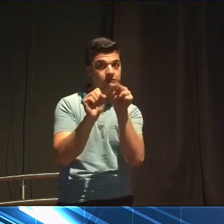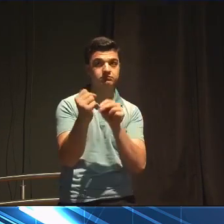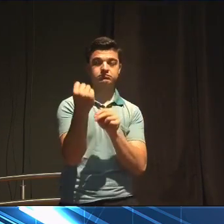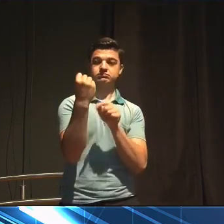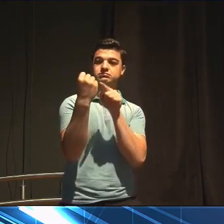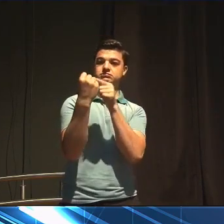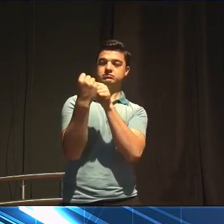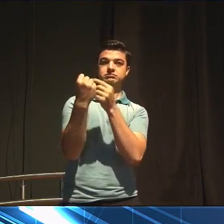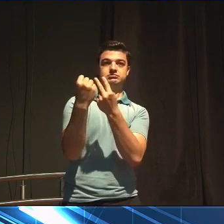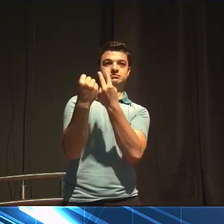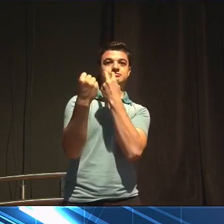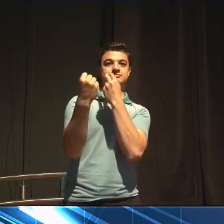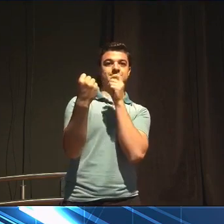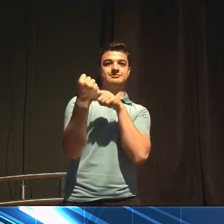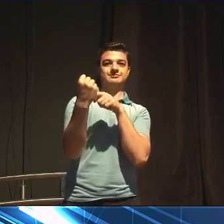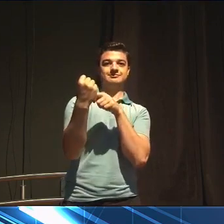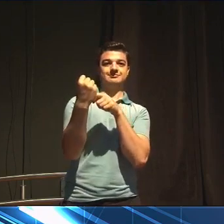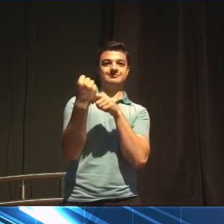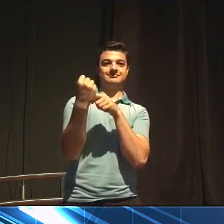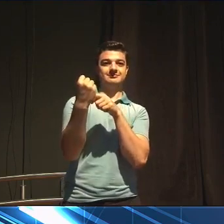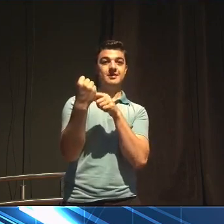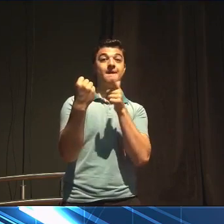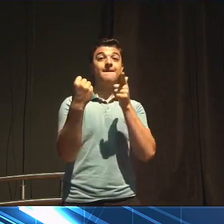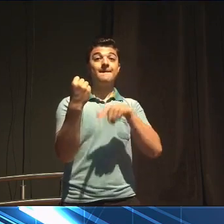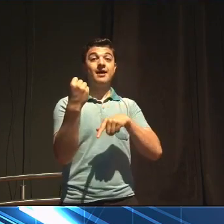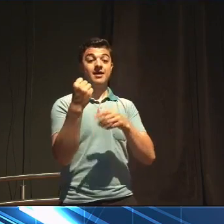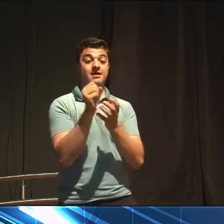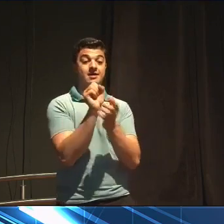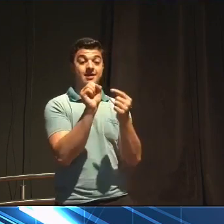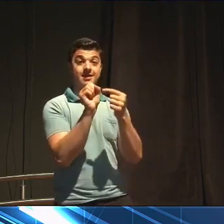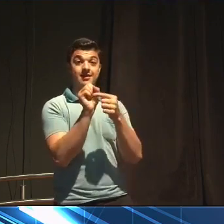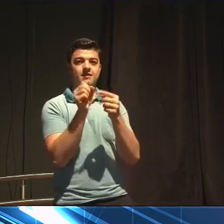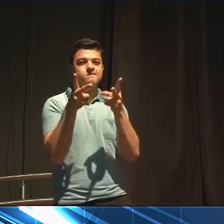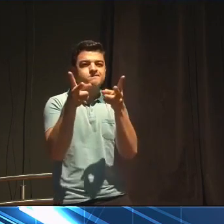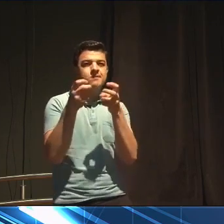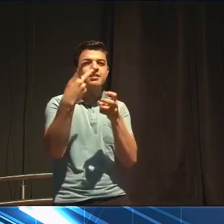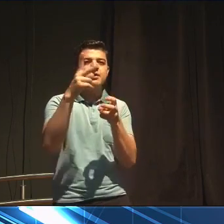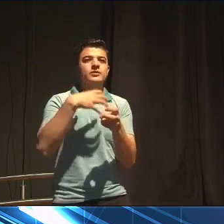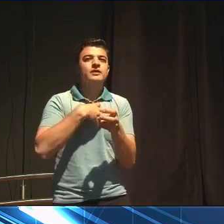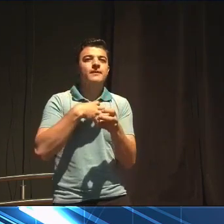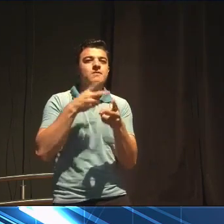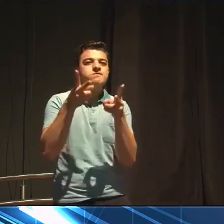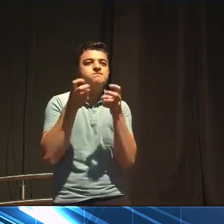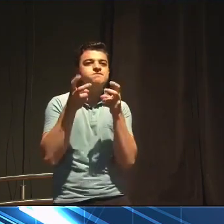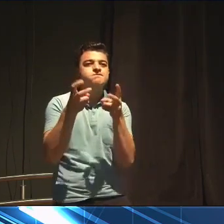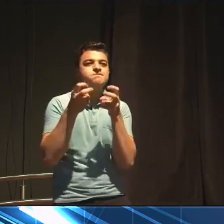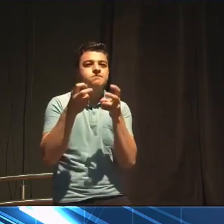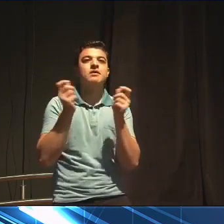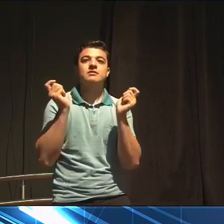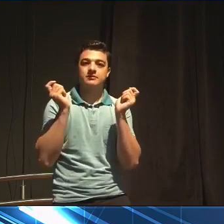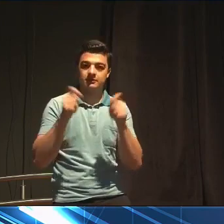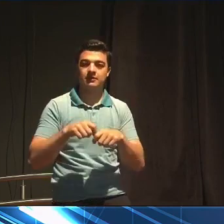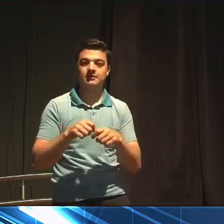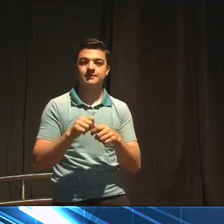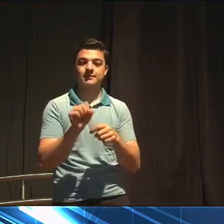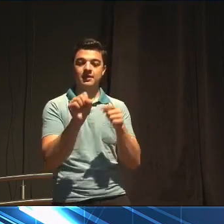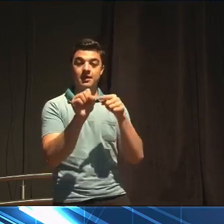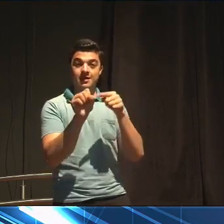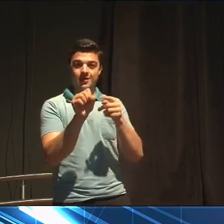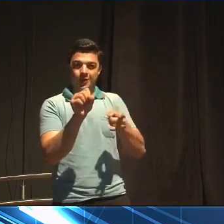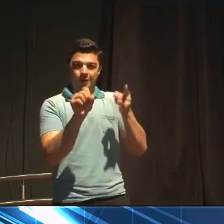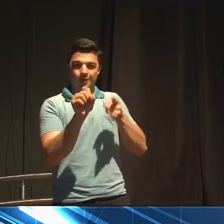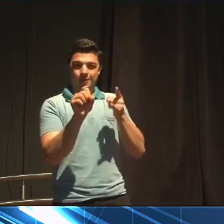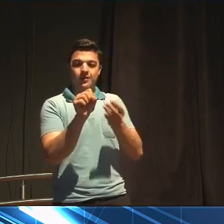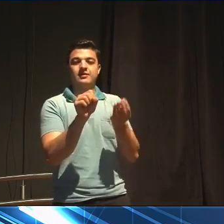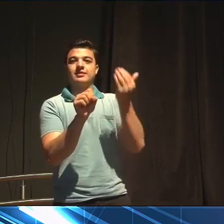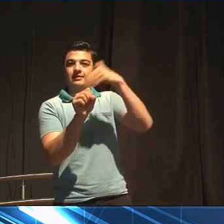olhar. Segundo, que ele consegue analisar o teu sentimento durante a conversa. Por trás desse robô tem uma engine de recomendação e um monte